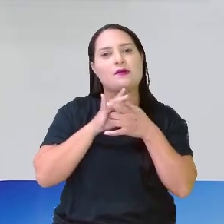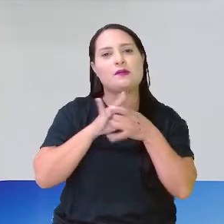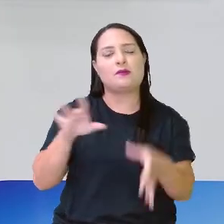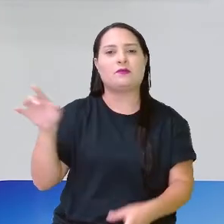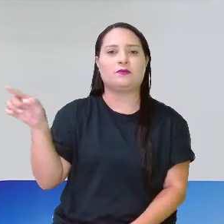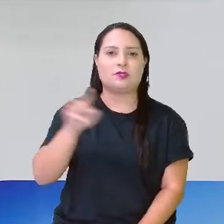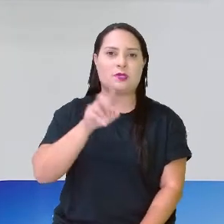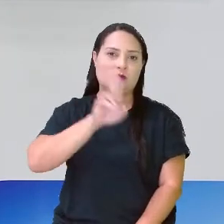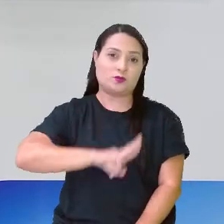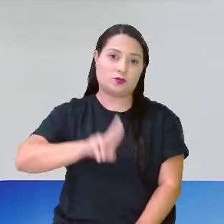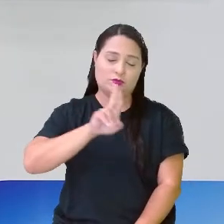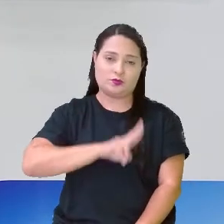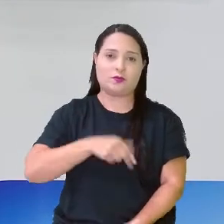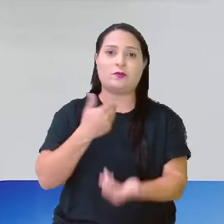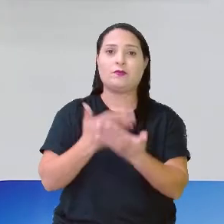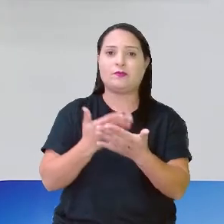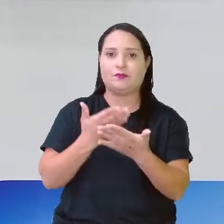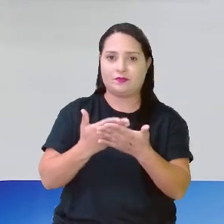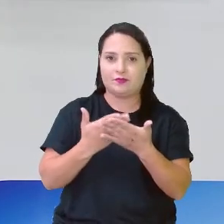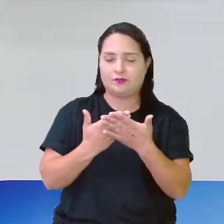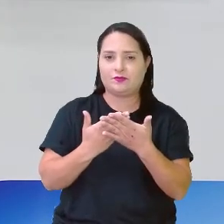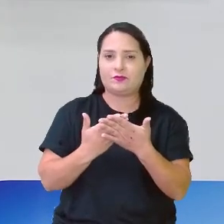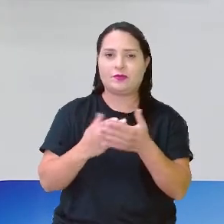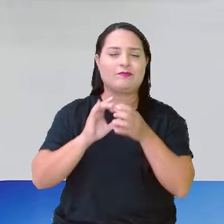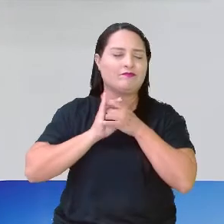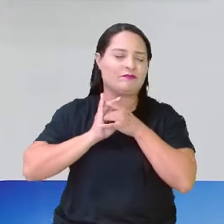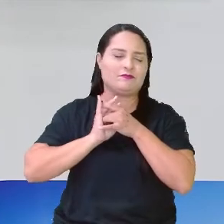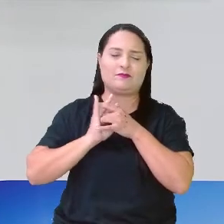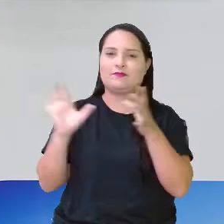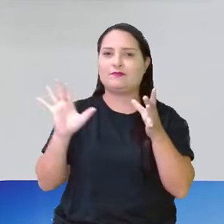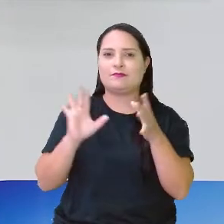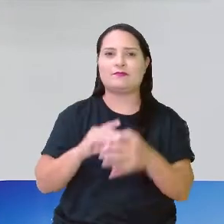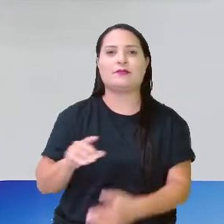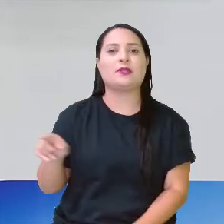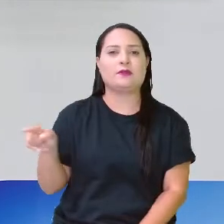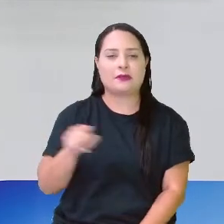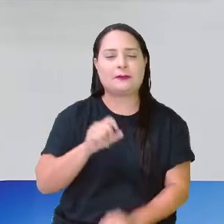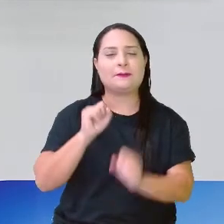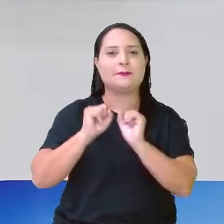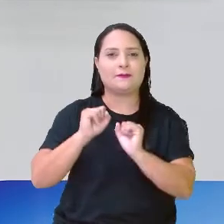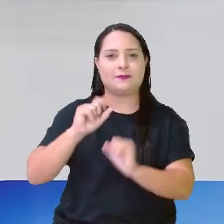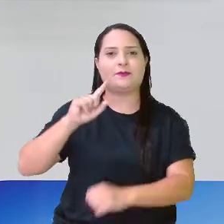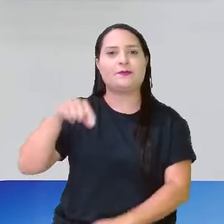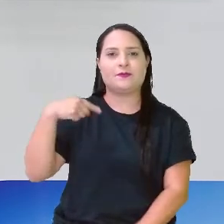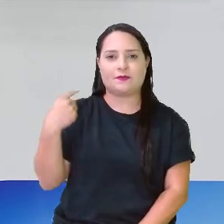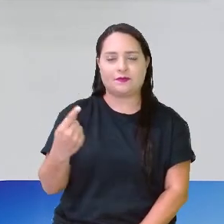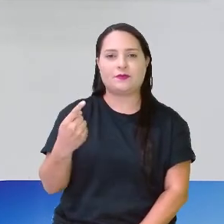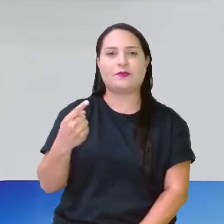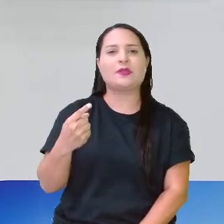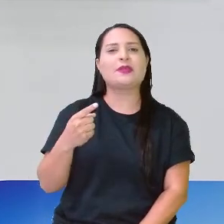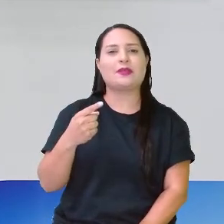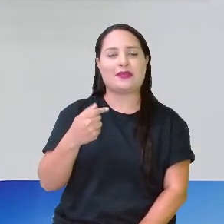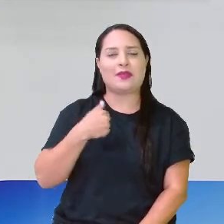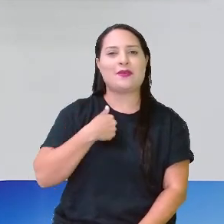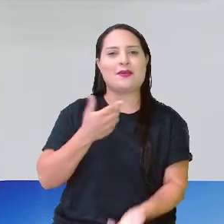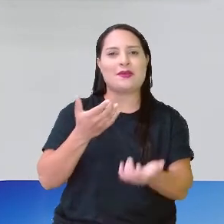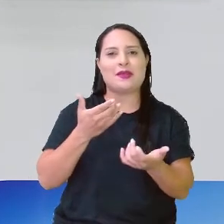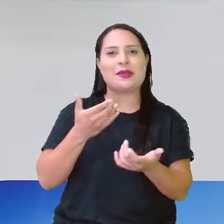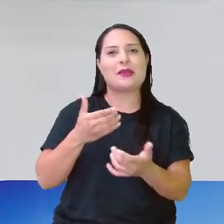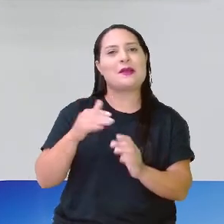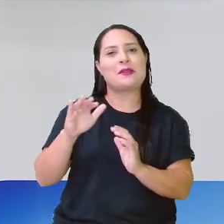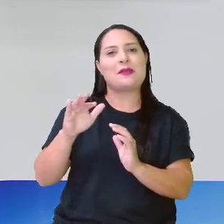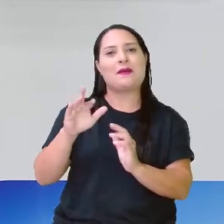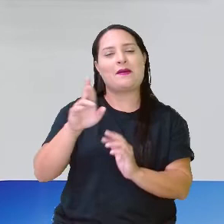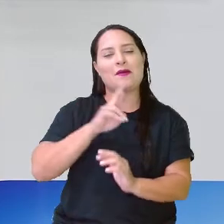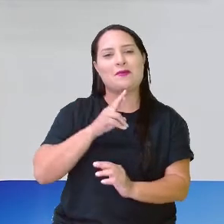vocês utilizem nessa aula à vontade. Então, podem fazer depois e depois deem um feedback também, né? Conta para mim